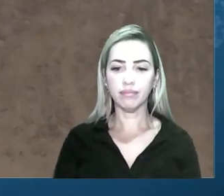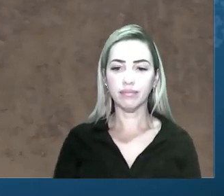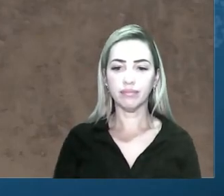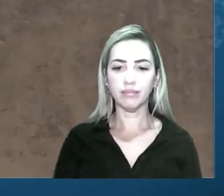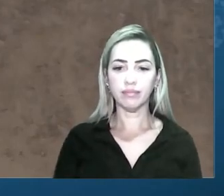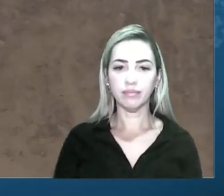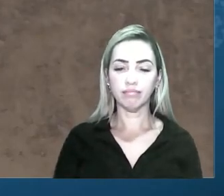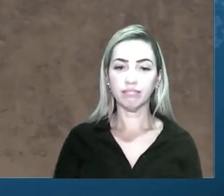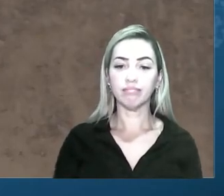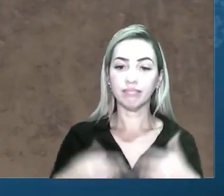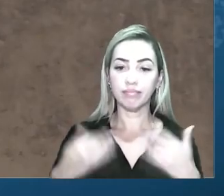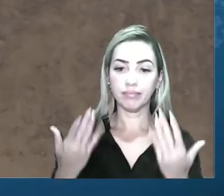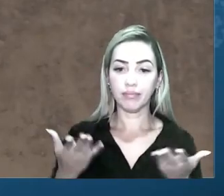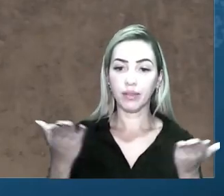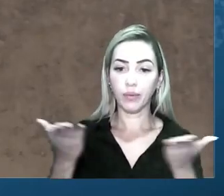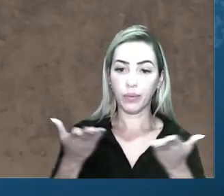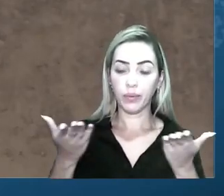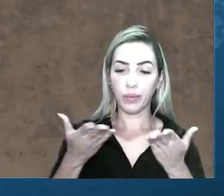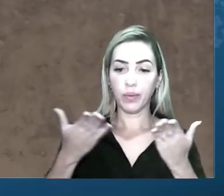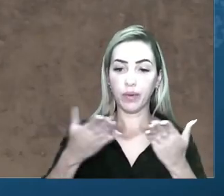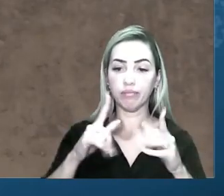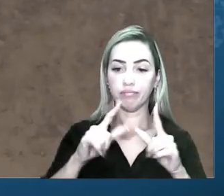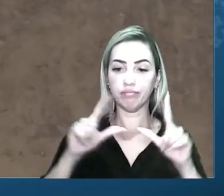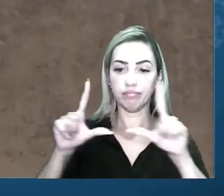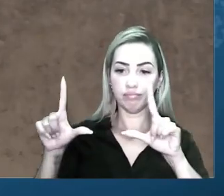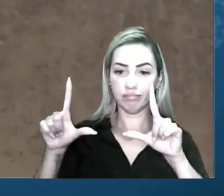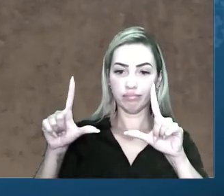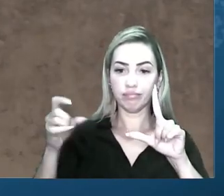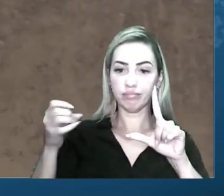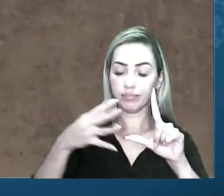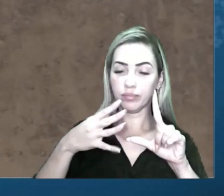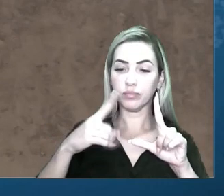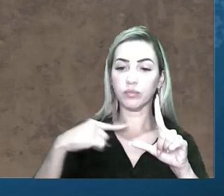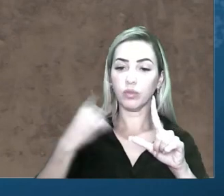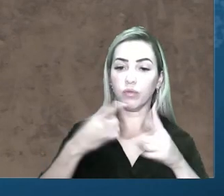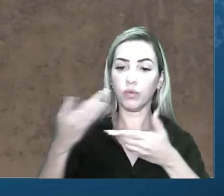Bem, então vamos para o próximo painel, convidando como chair